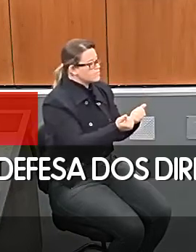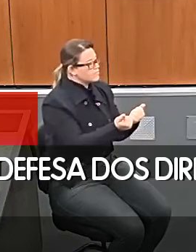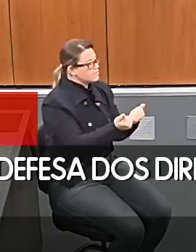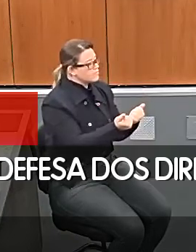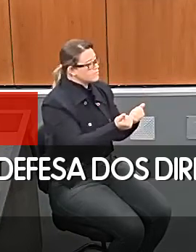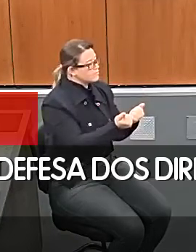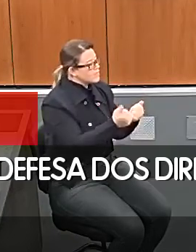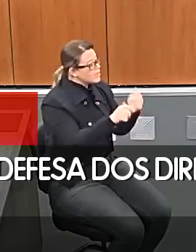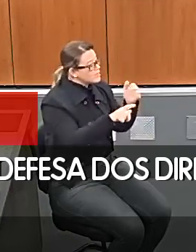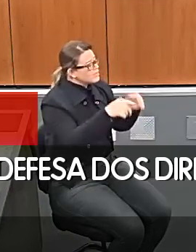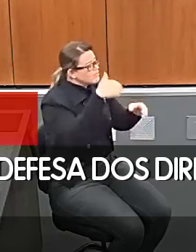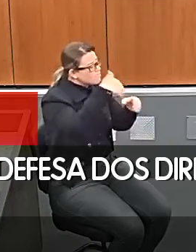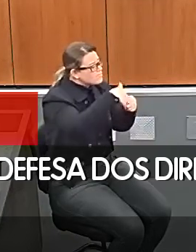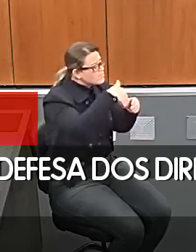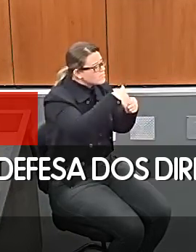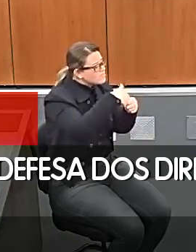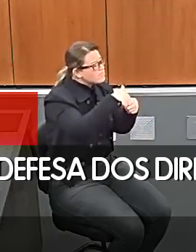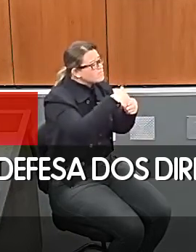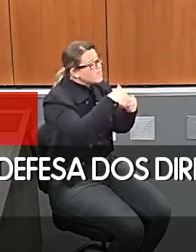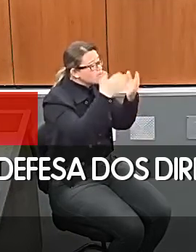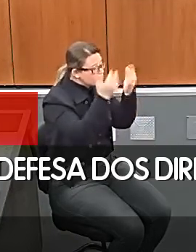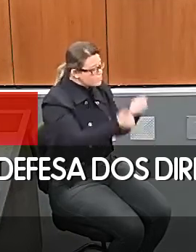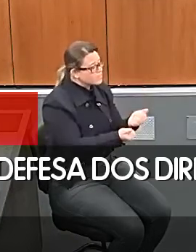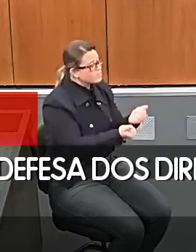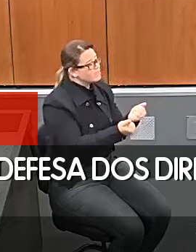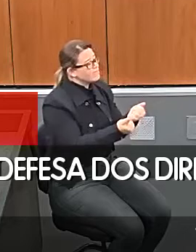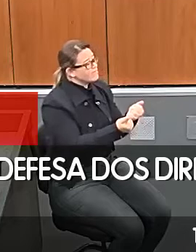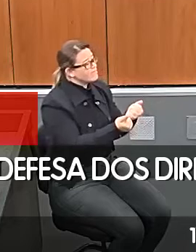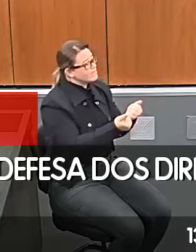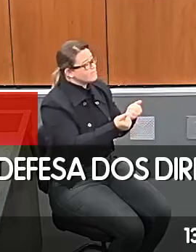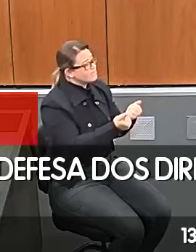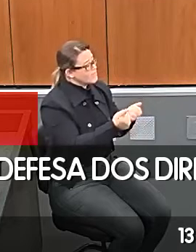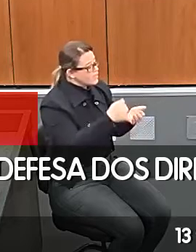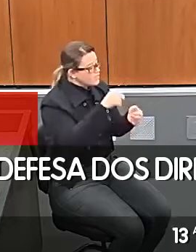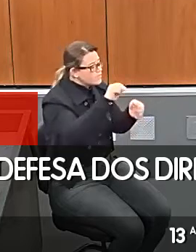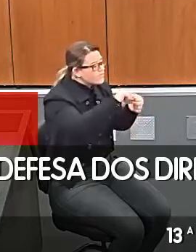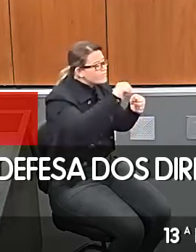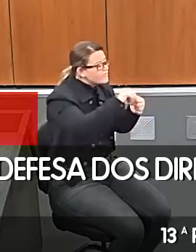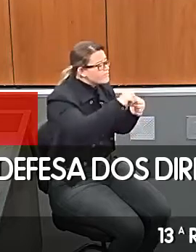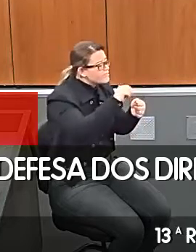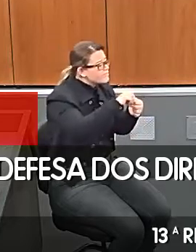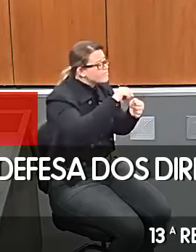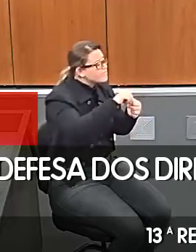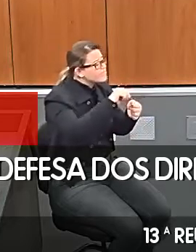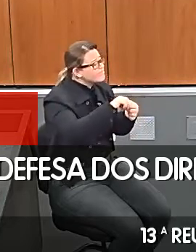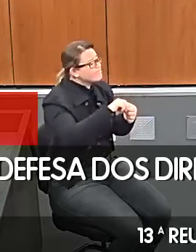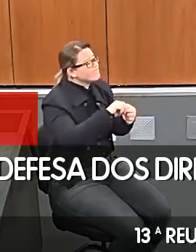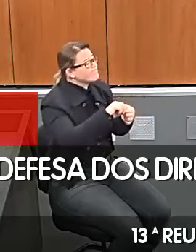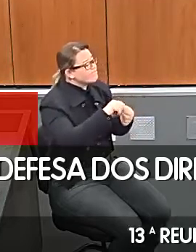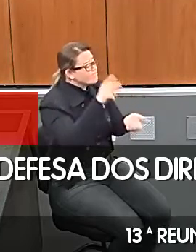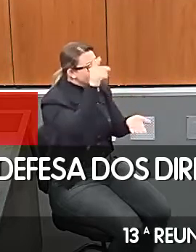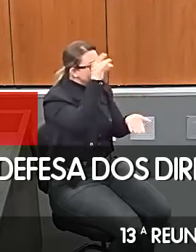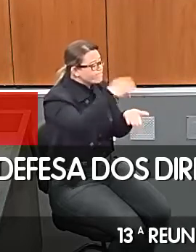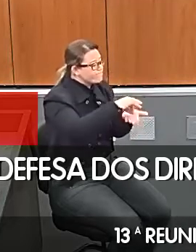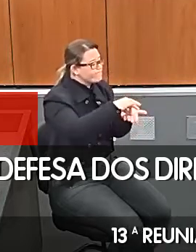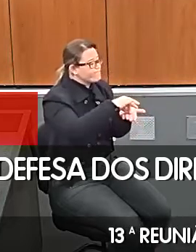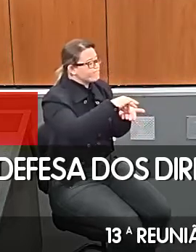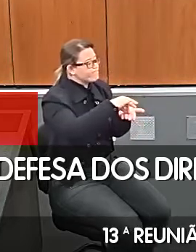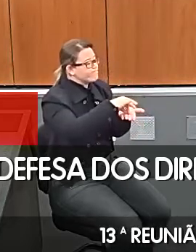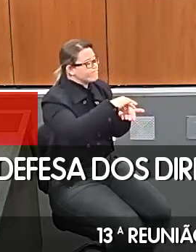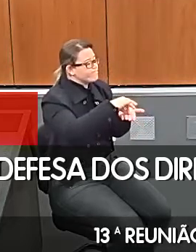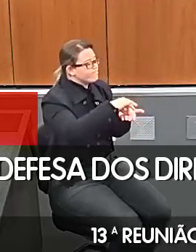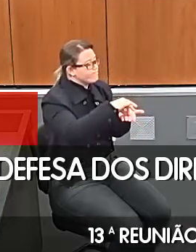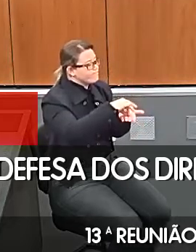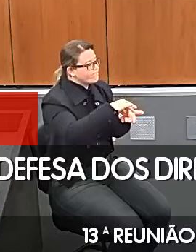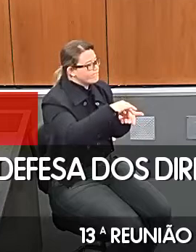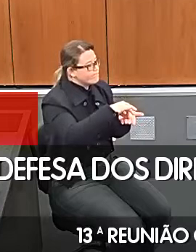tem que ser agora cumprida, né? Porque ela já foi coroada. Tá? Foi no tempo, eu até